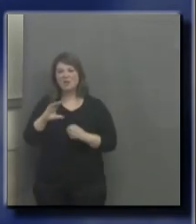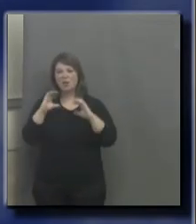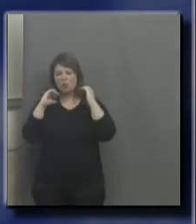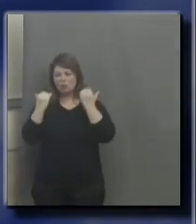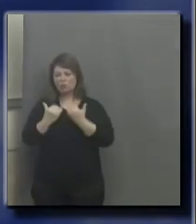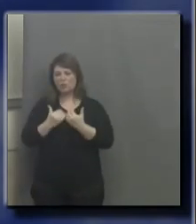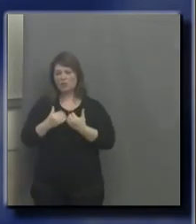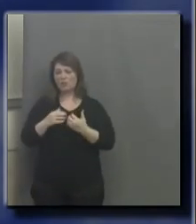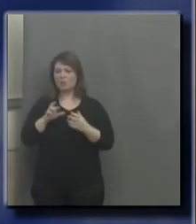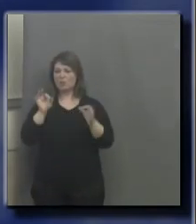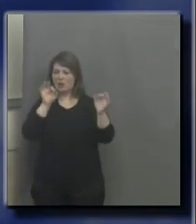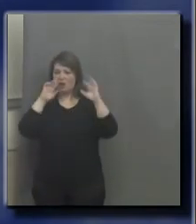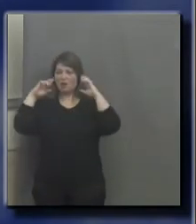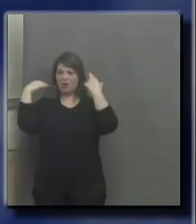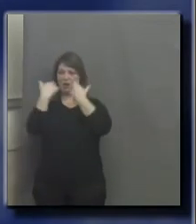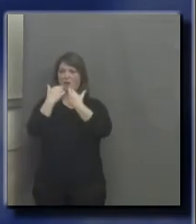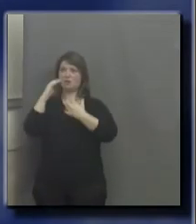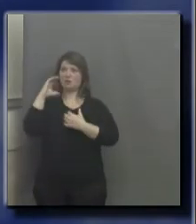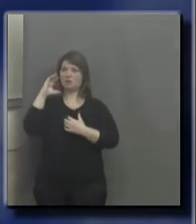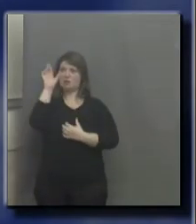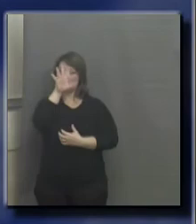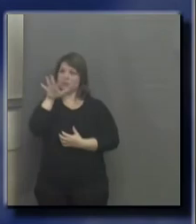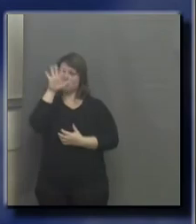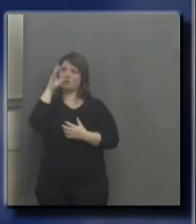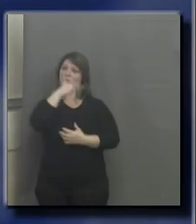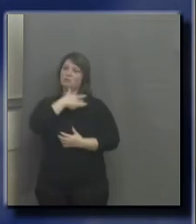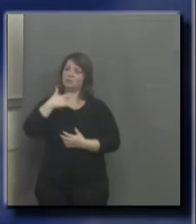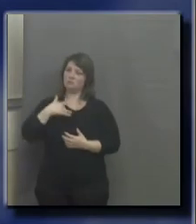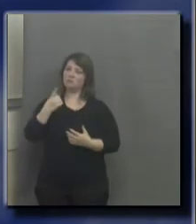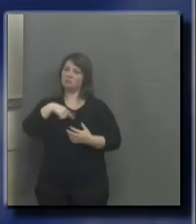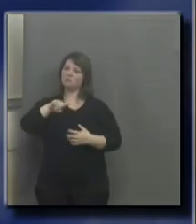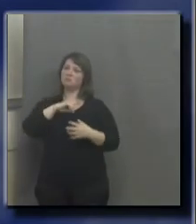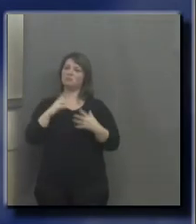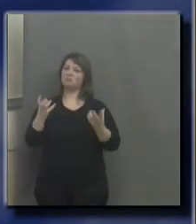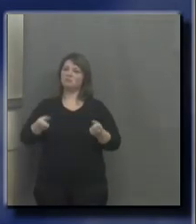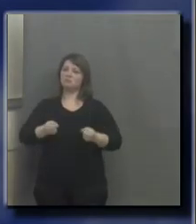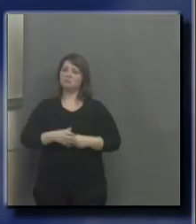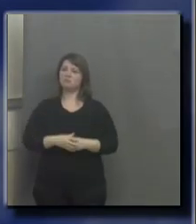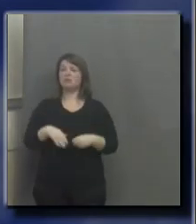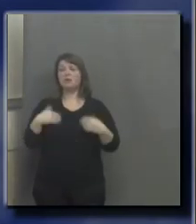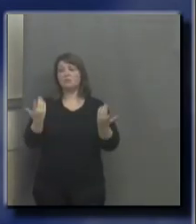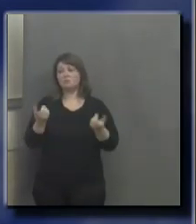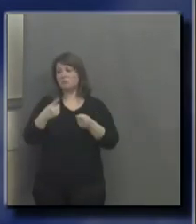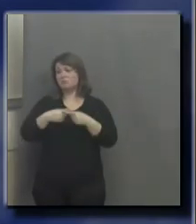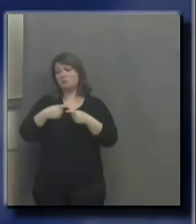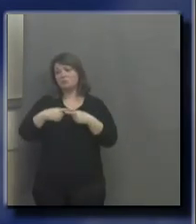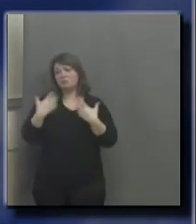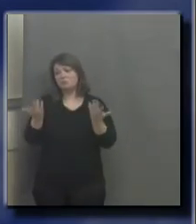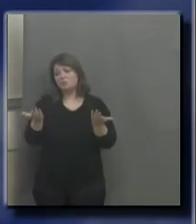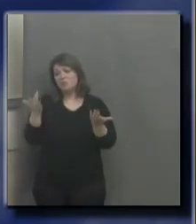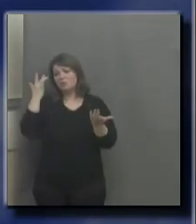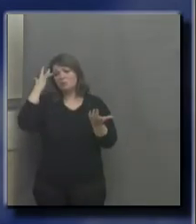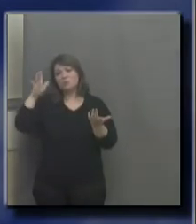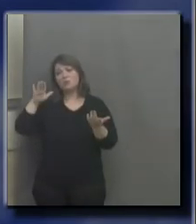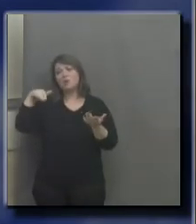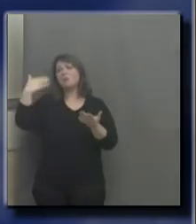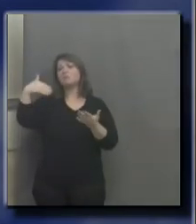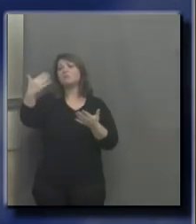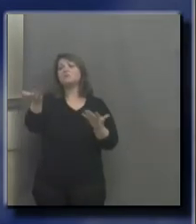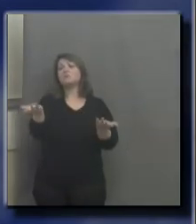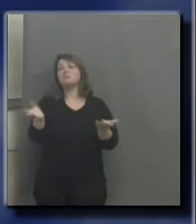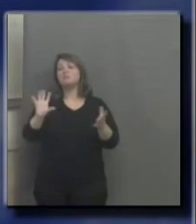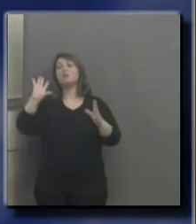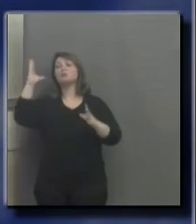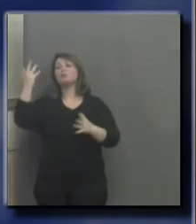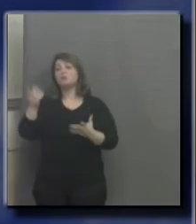de Saúde, a gente tem esta garantia. Eu digo enquanto, porque a gente nunca sabe, né, até onde essas coisas